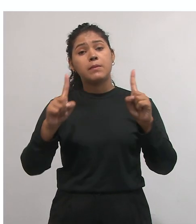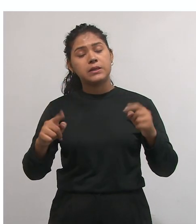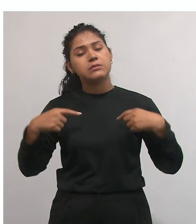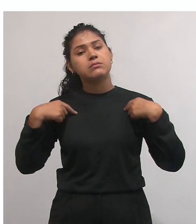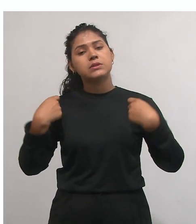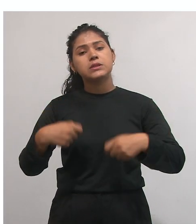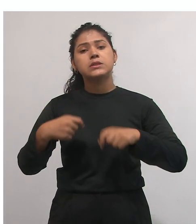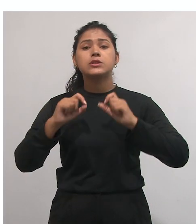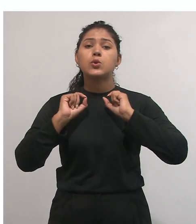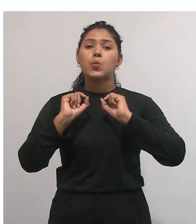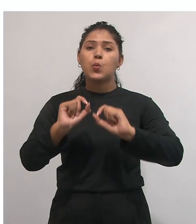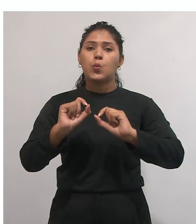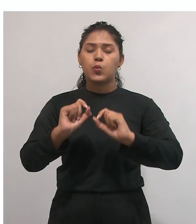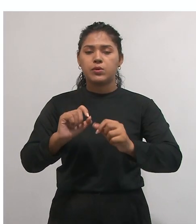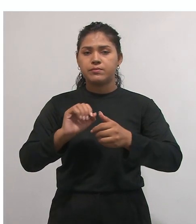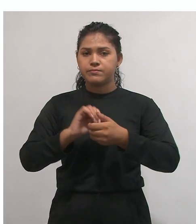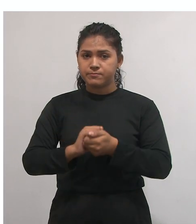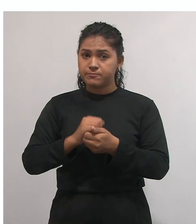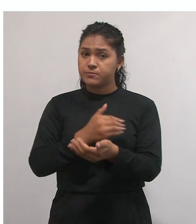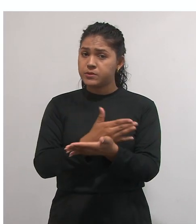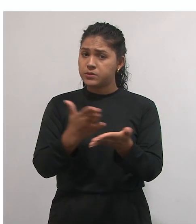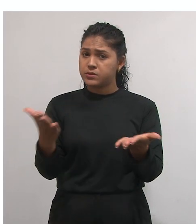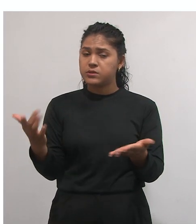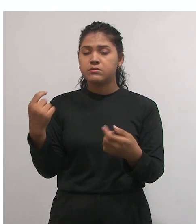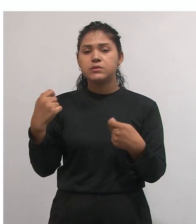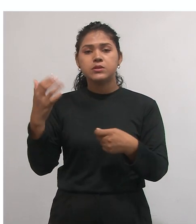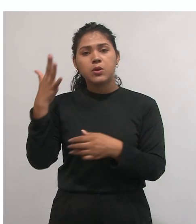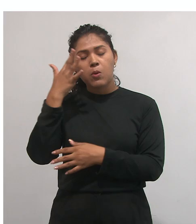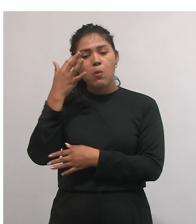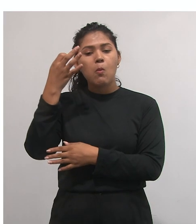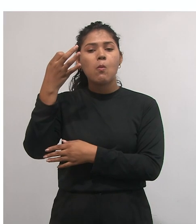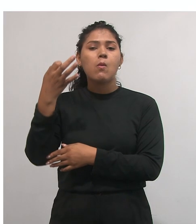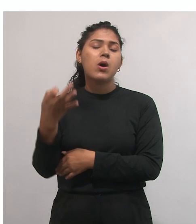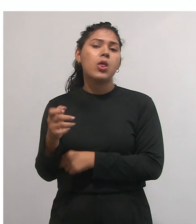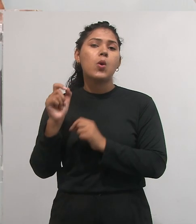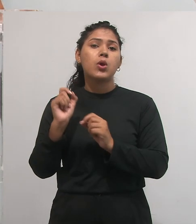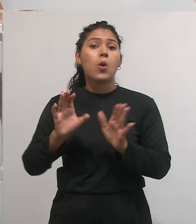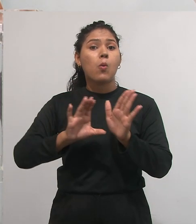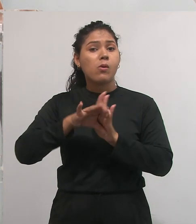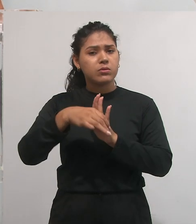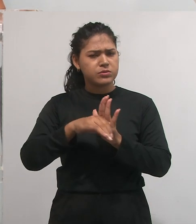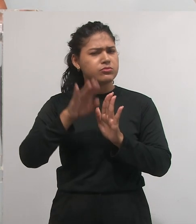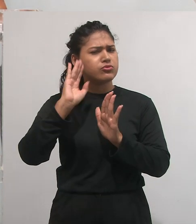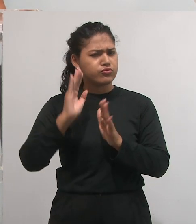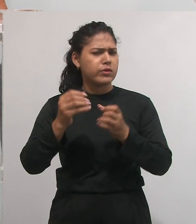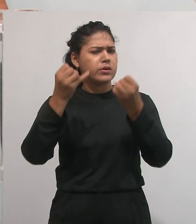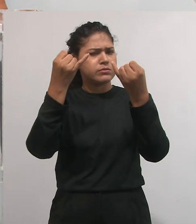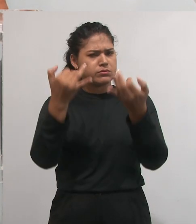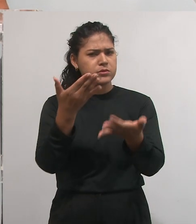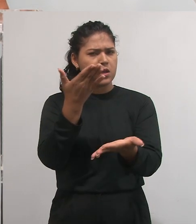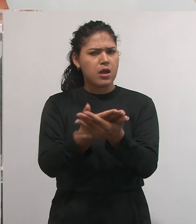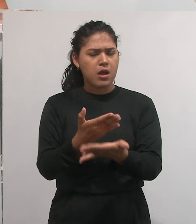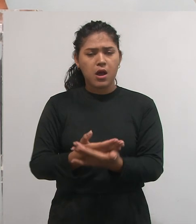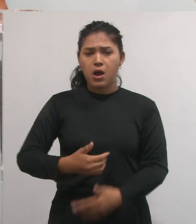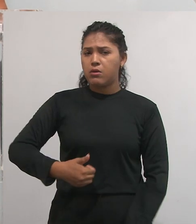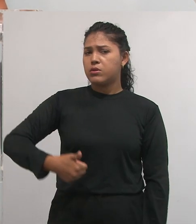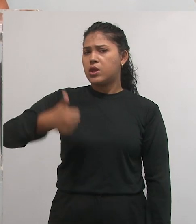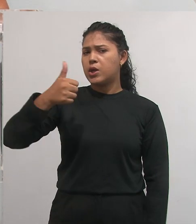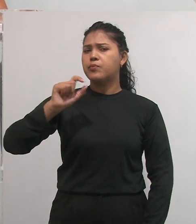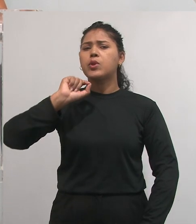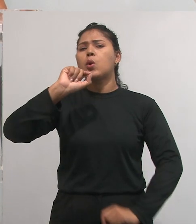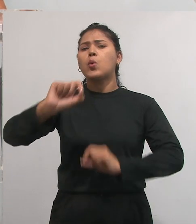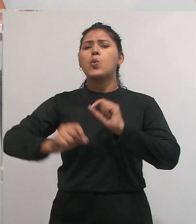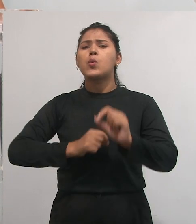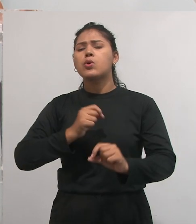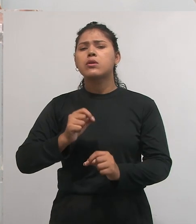isso, eu preciso do quê? Vocês precisam retomar aqueles conceitos lá da unidade 1, o